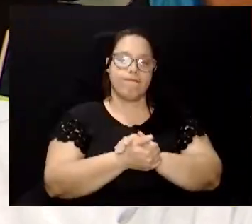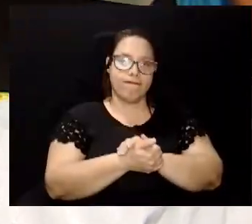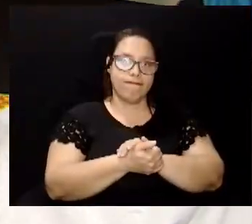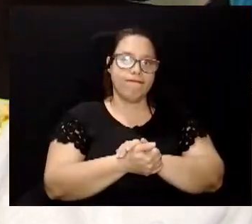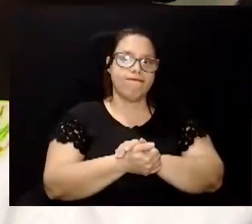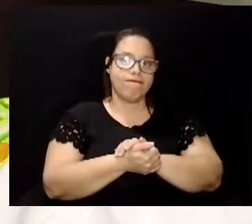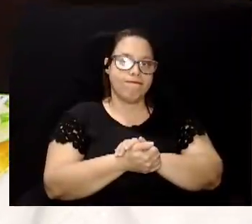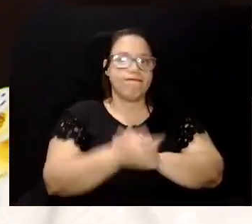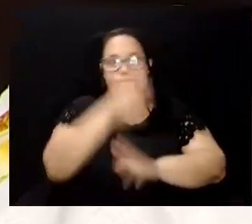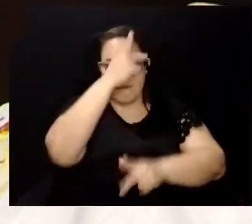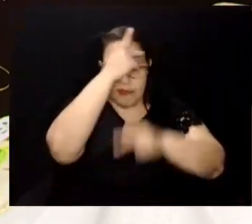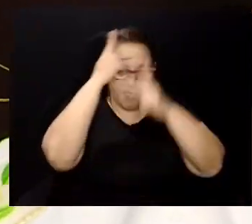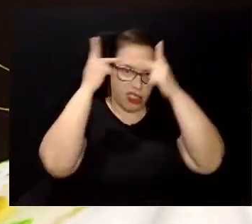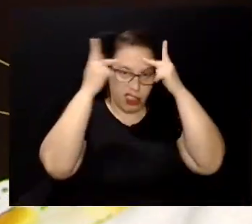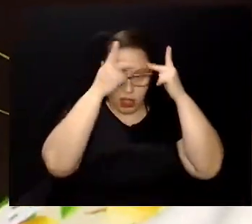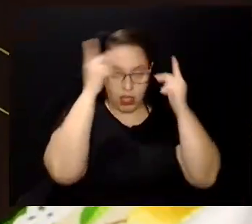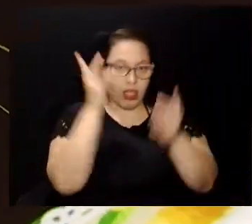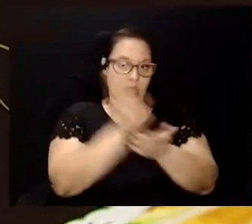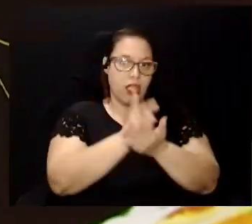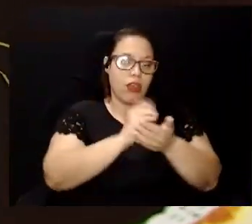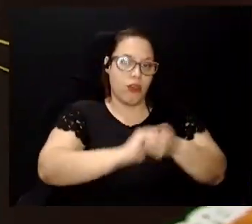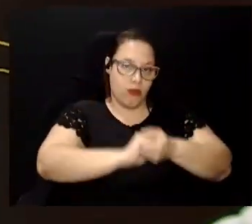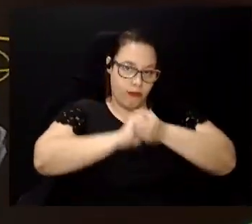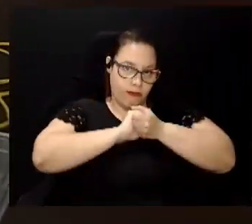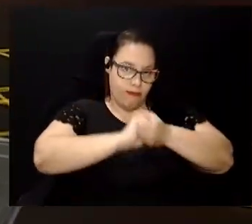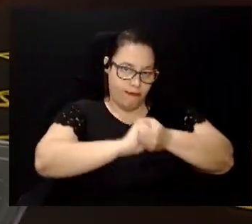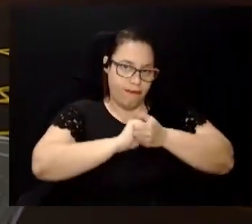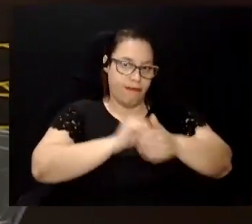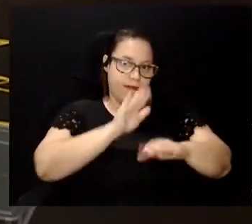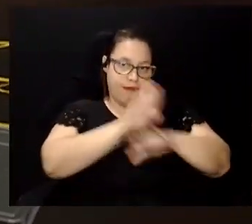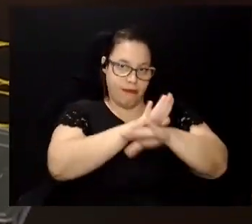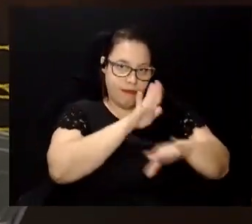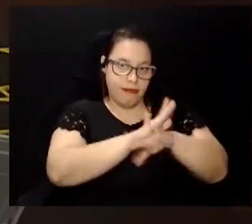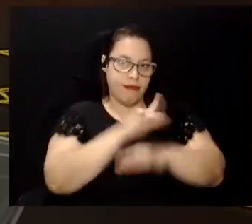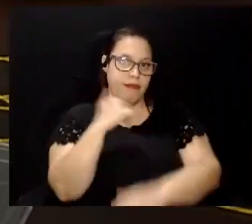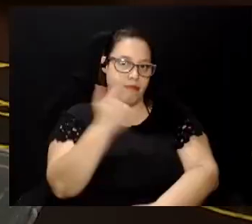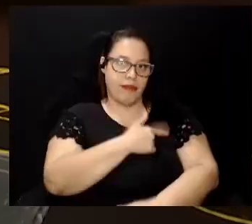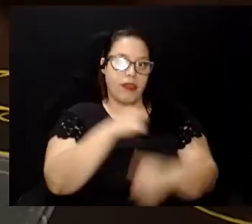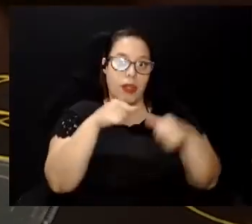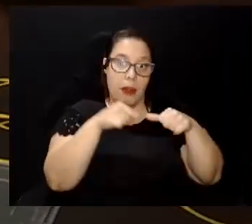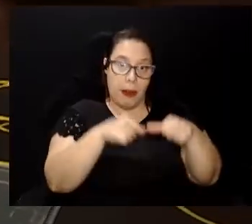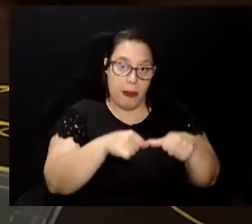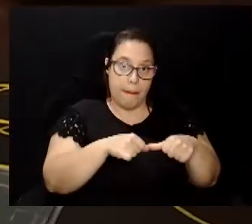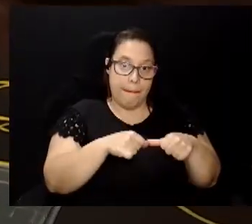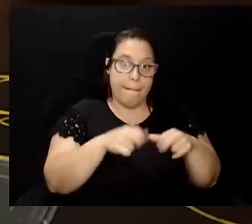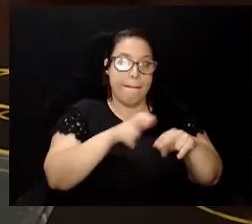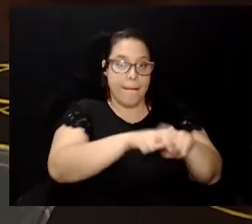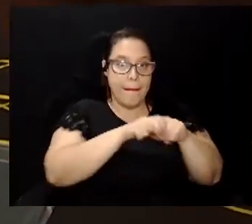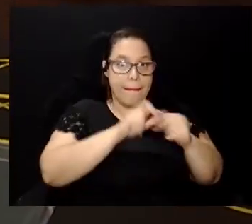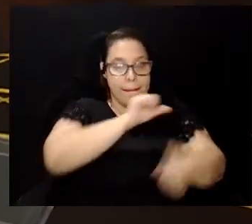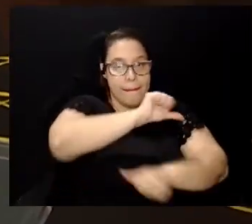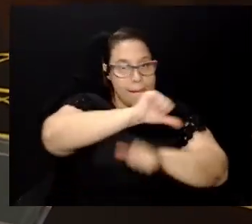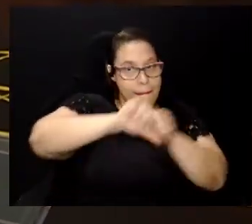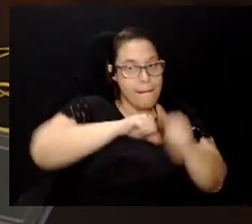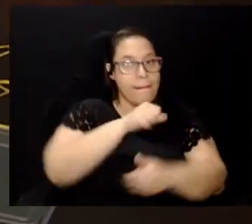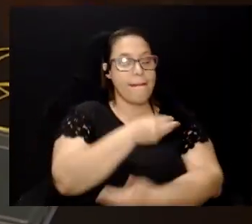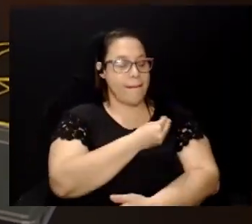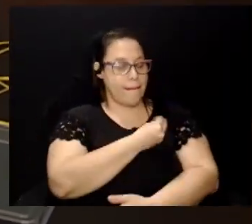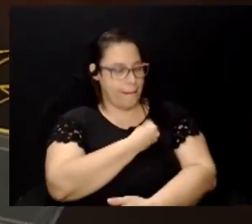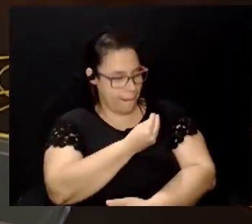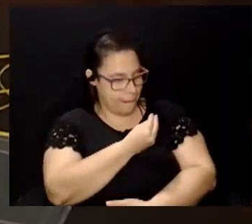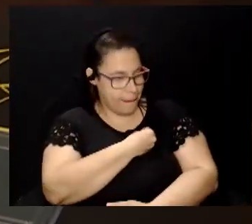alegria, né? Tem o pessoal que está sempre de mãos dadas, que se ajudam, e nós estamos aqui justamente